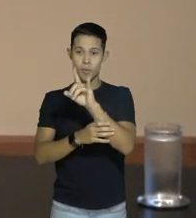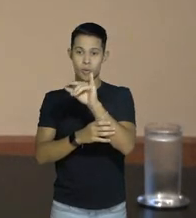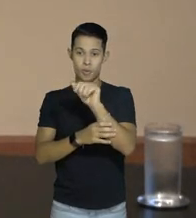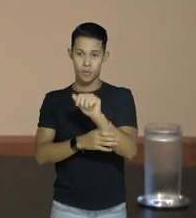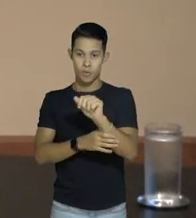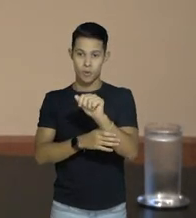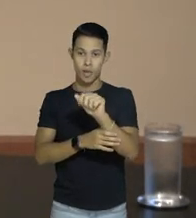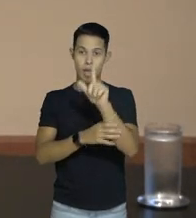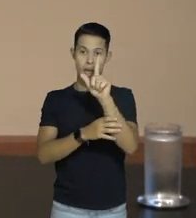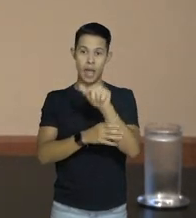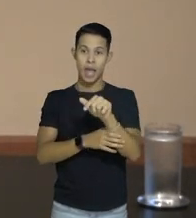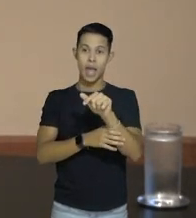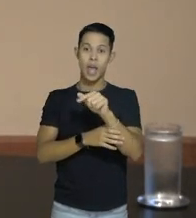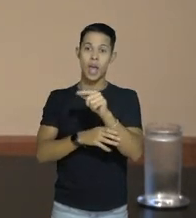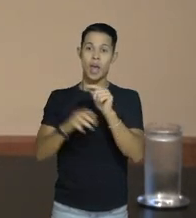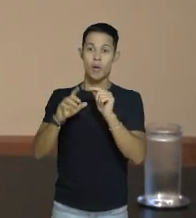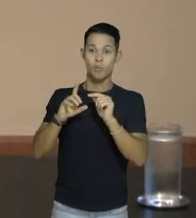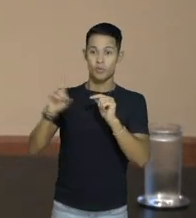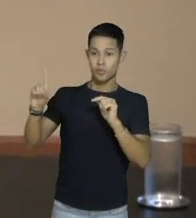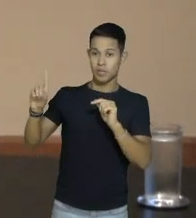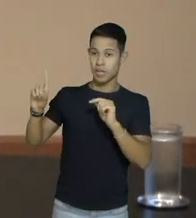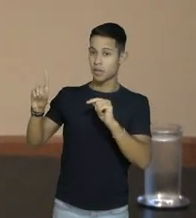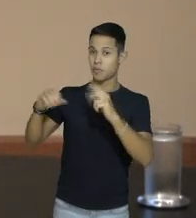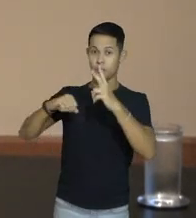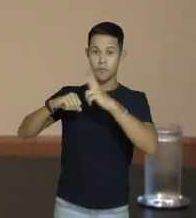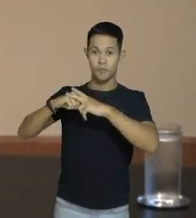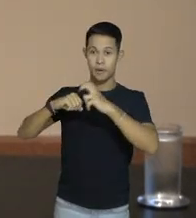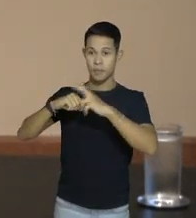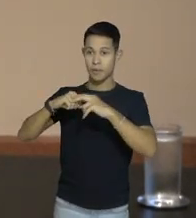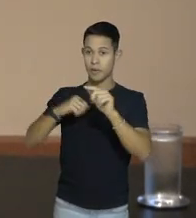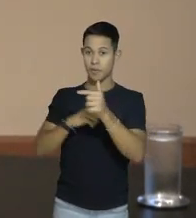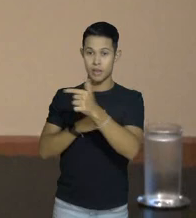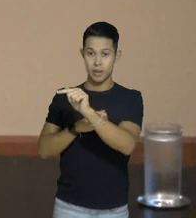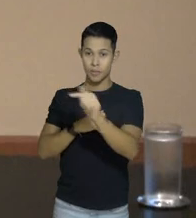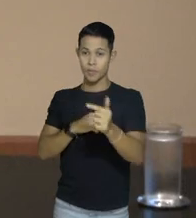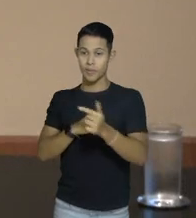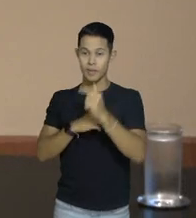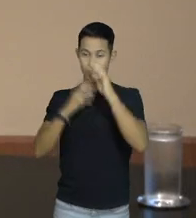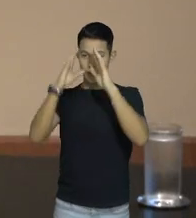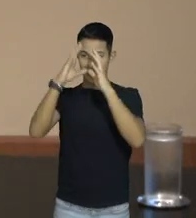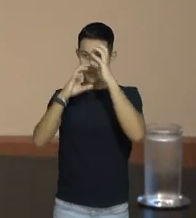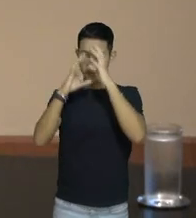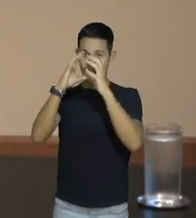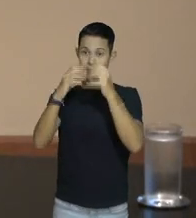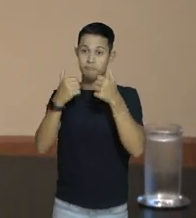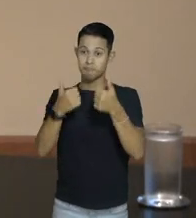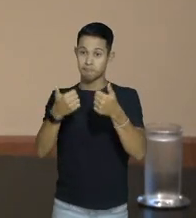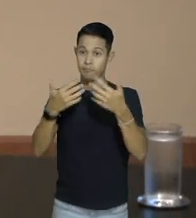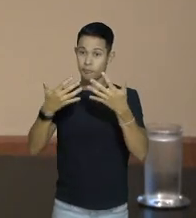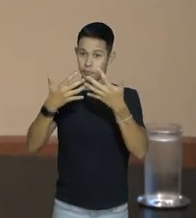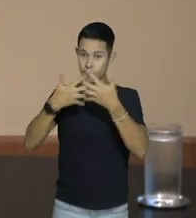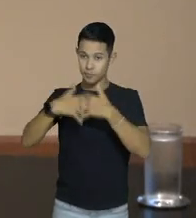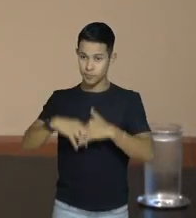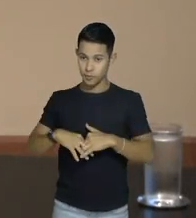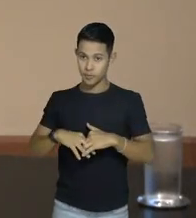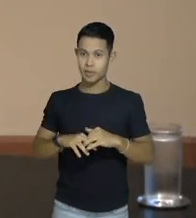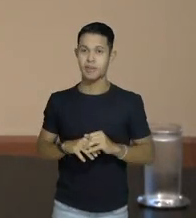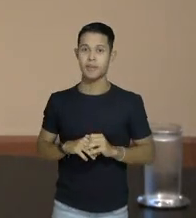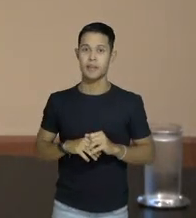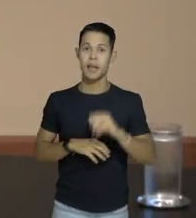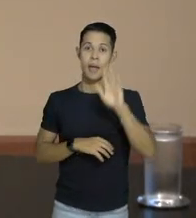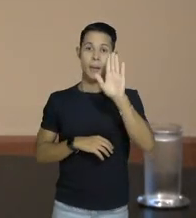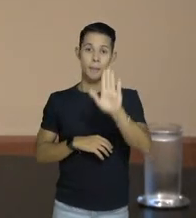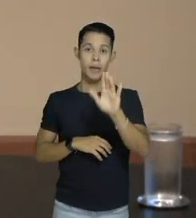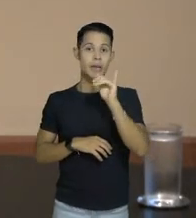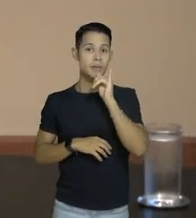está legal. Consegue perceber a pista acústica que não é verbal. Agora, se eu digo